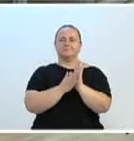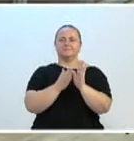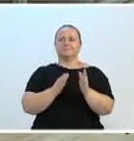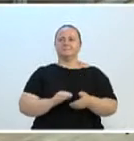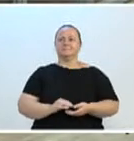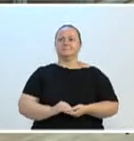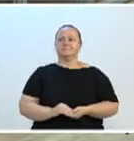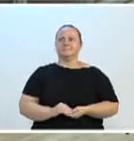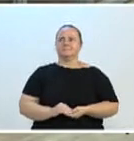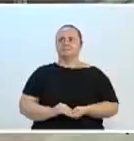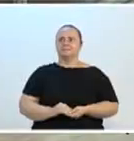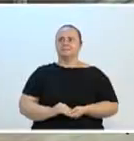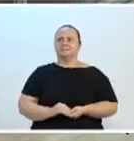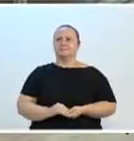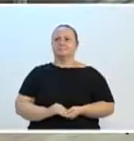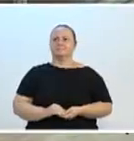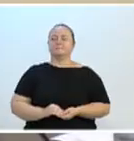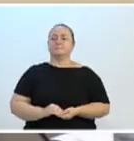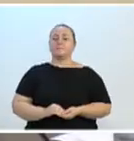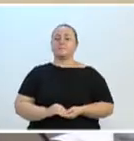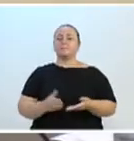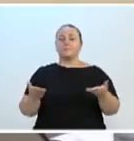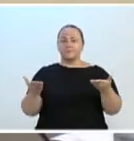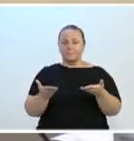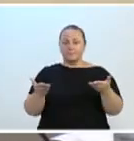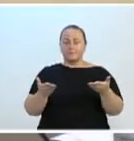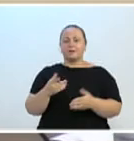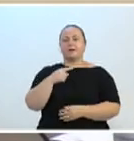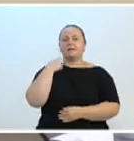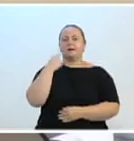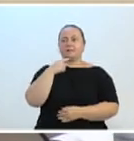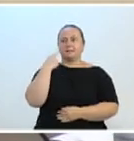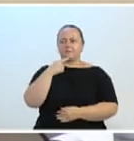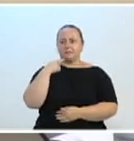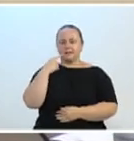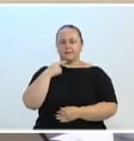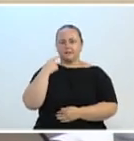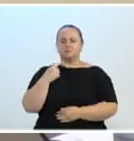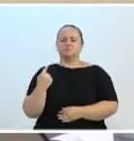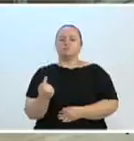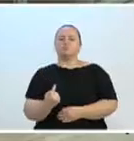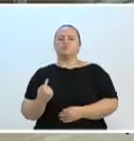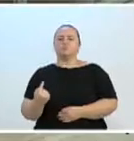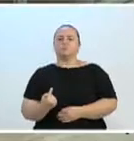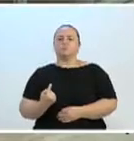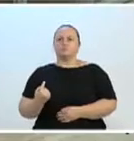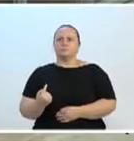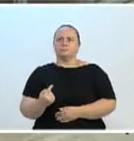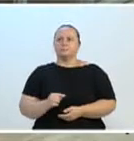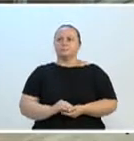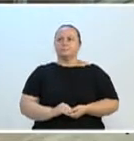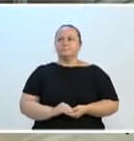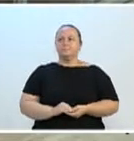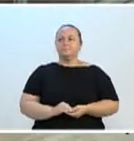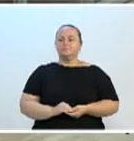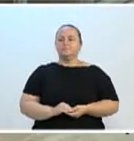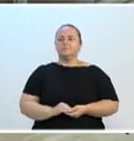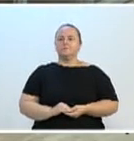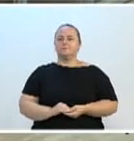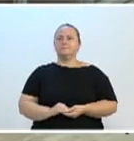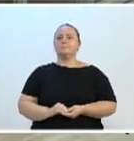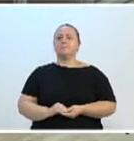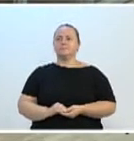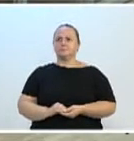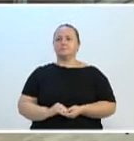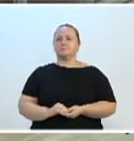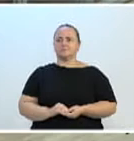Nesse instante, chamo o vereador Marcelo Lanzarin, lembrando que ele é candidato avulso a presidente, novamente, né? Uma vez que ele foi presidente agora,